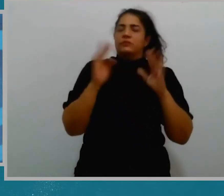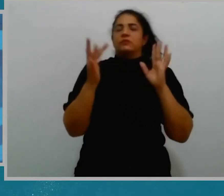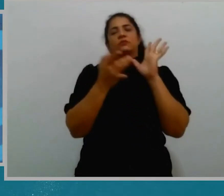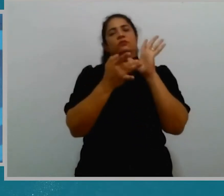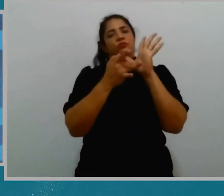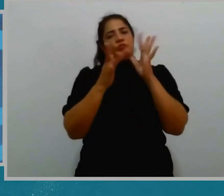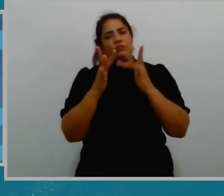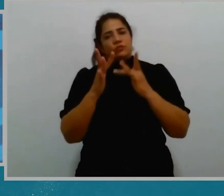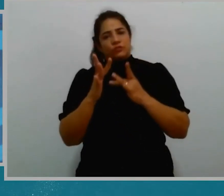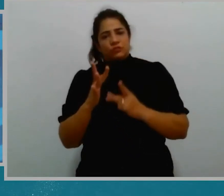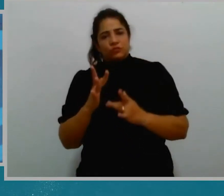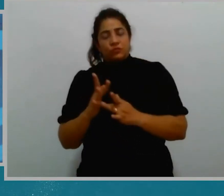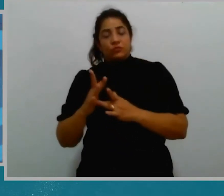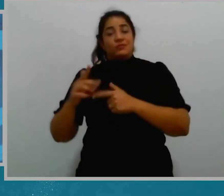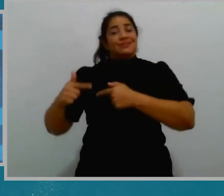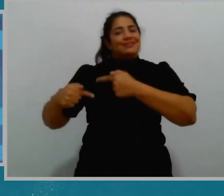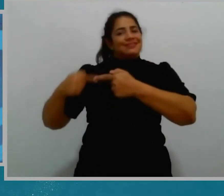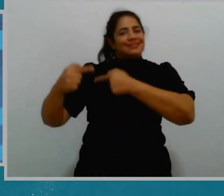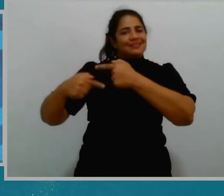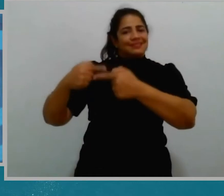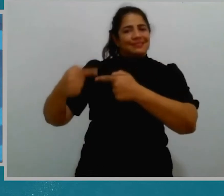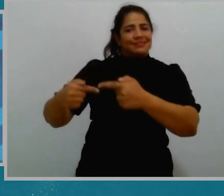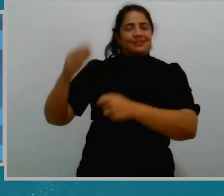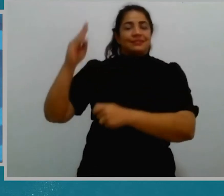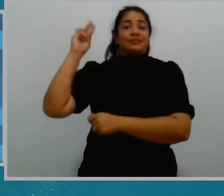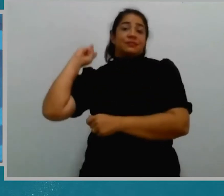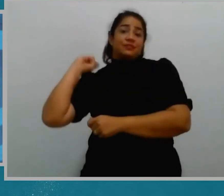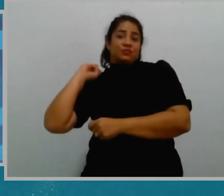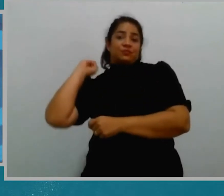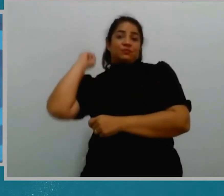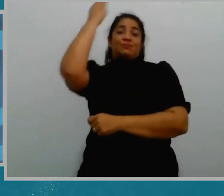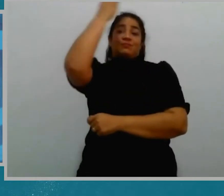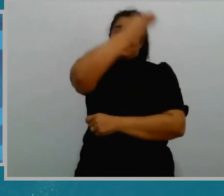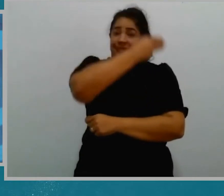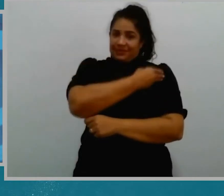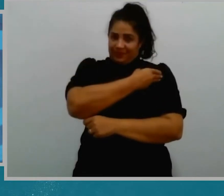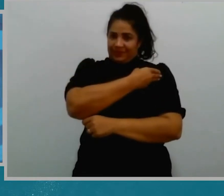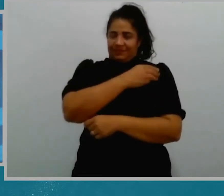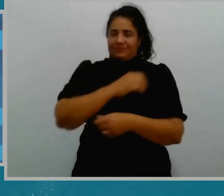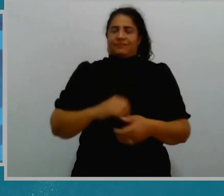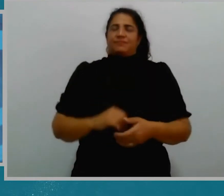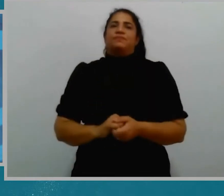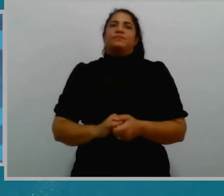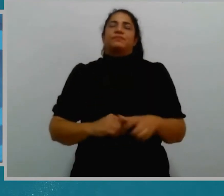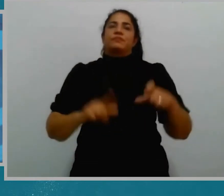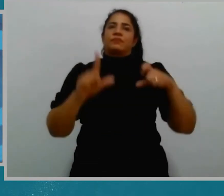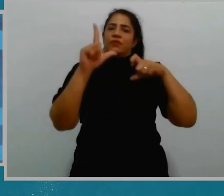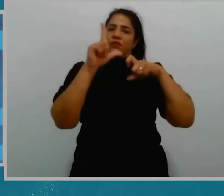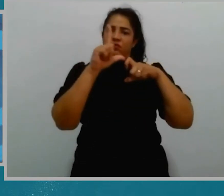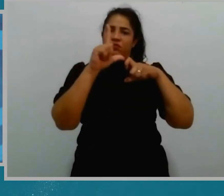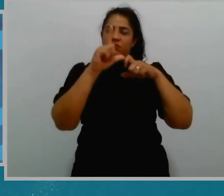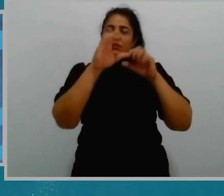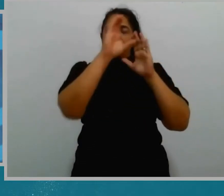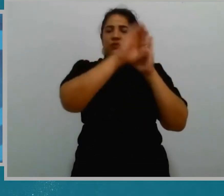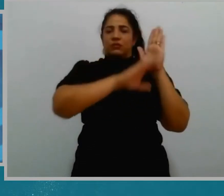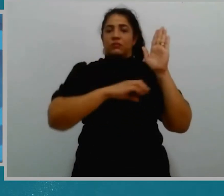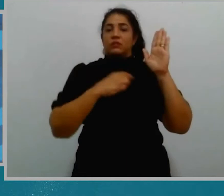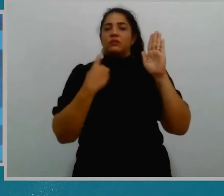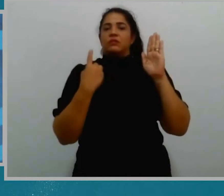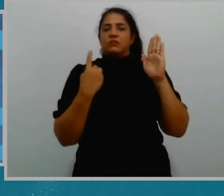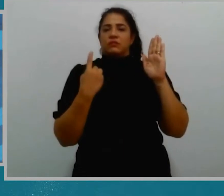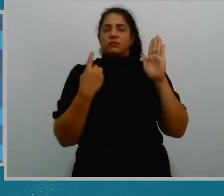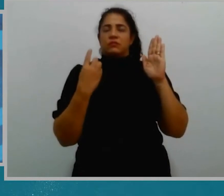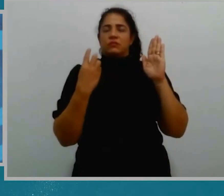o nosso Senhor Jesus Cristo nasceu de Maria. Lucas capítulo 1, dá uma olhada, capítulo 3,